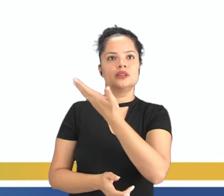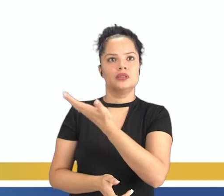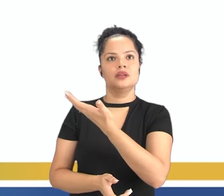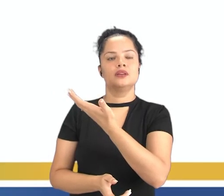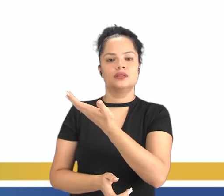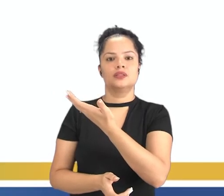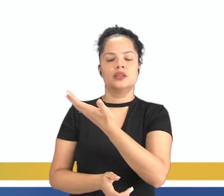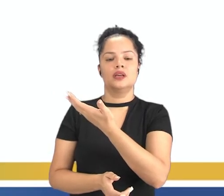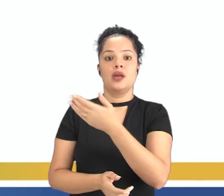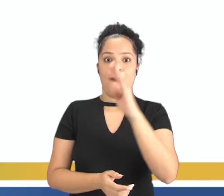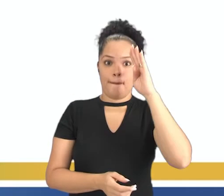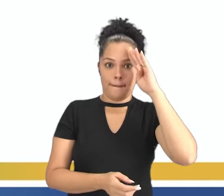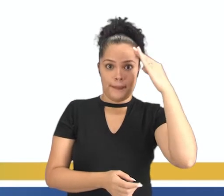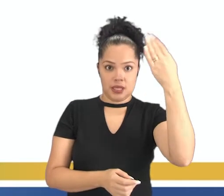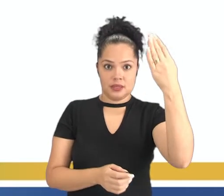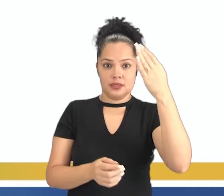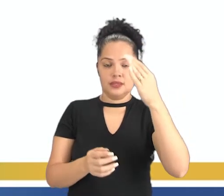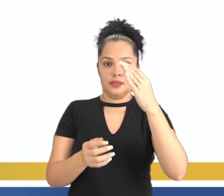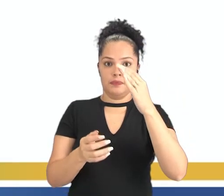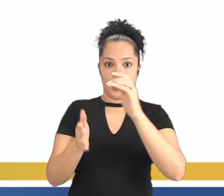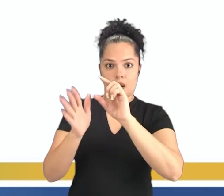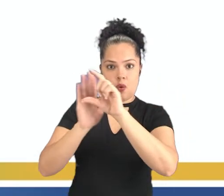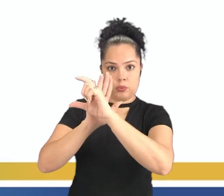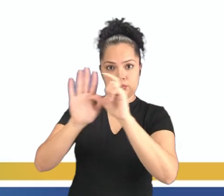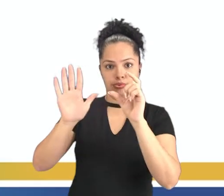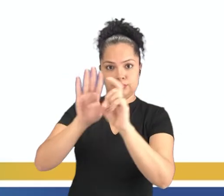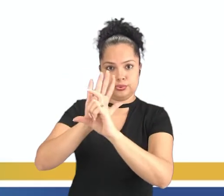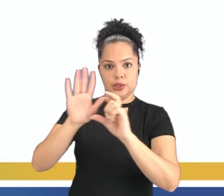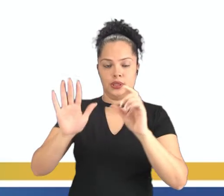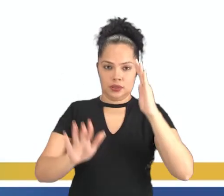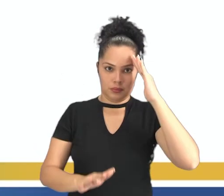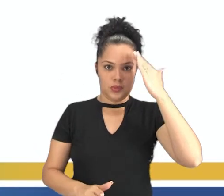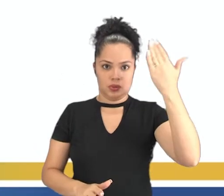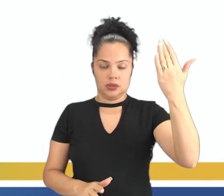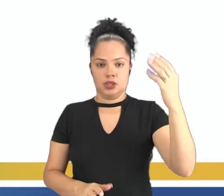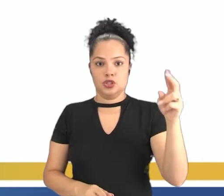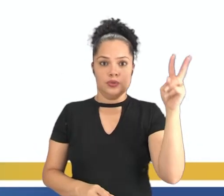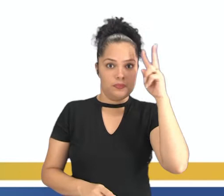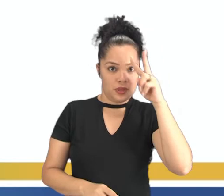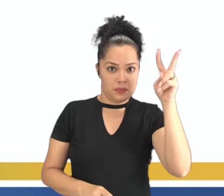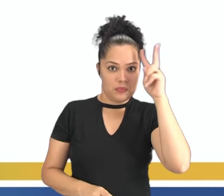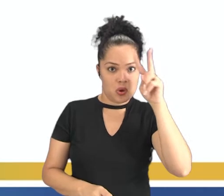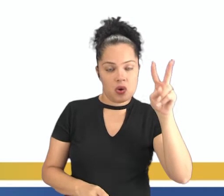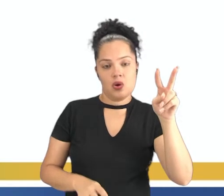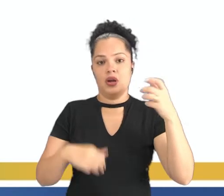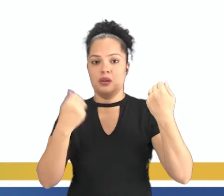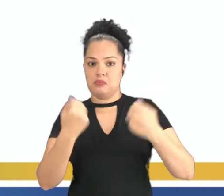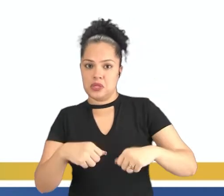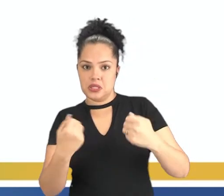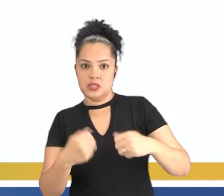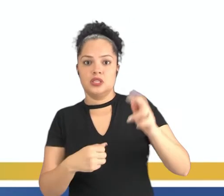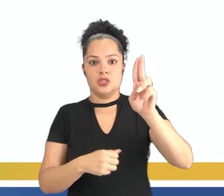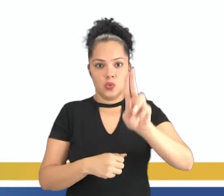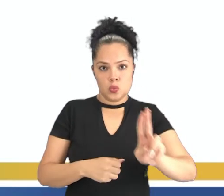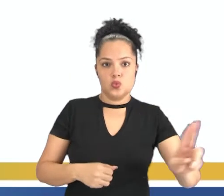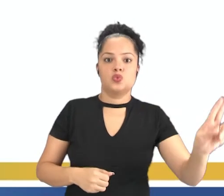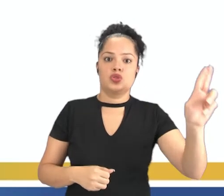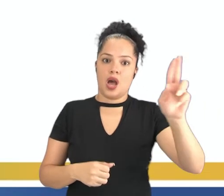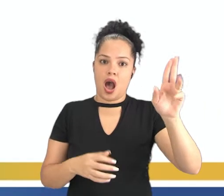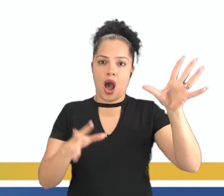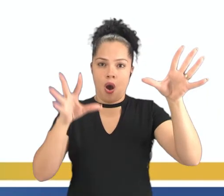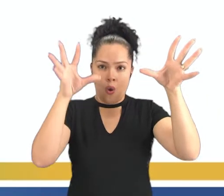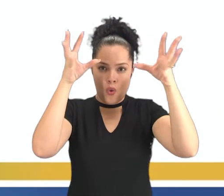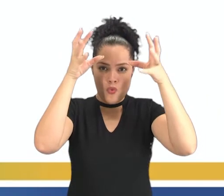os trechos principais, tá? Desse texto. Memória, é preciso usá-la, ou ela atrofia. Então, esses termos aí que